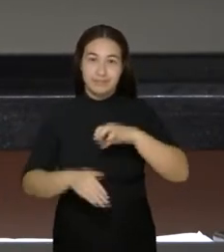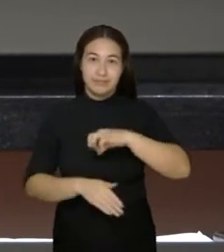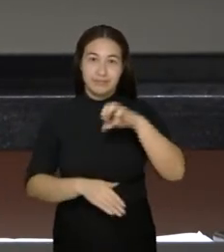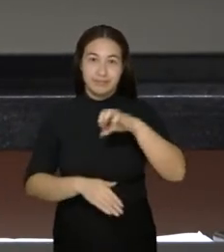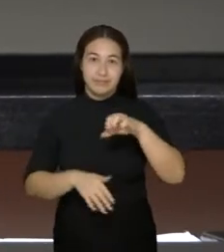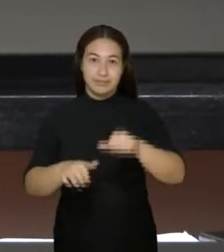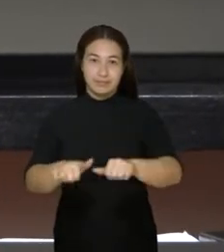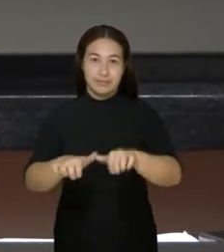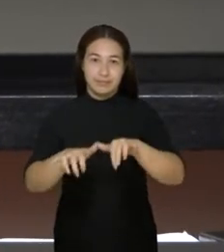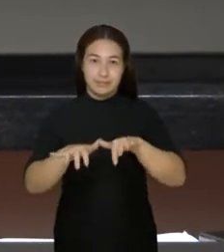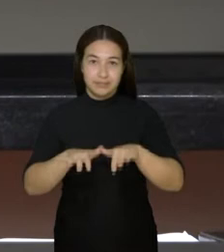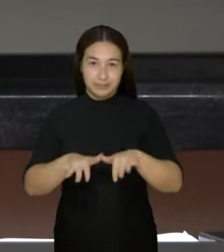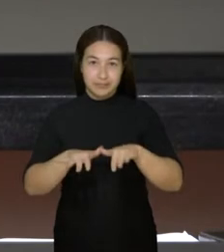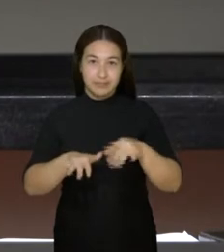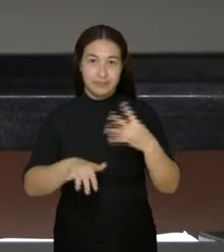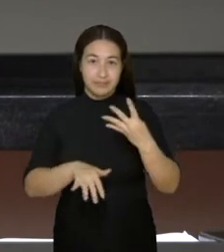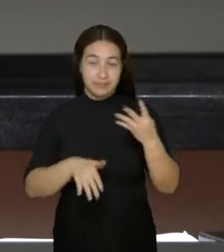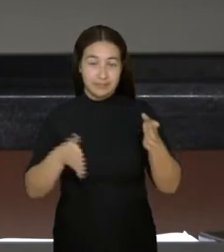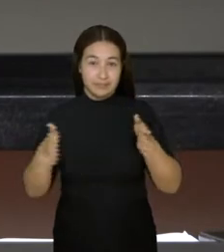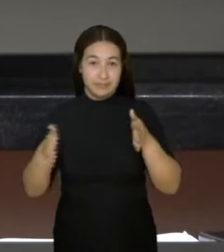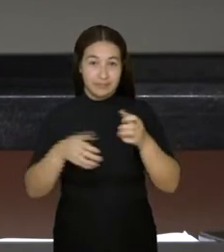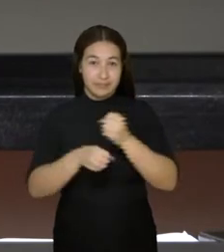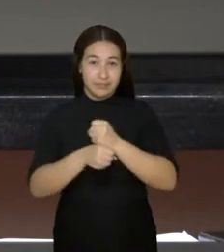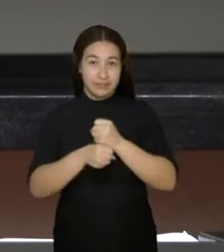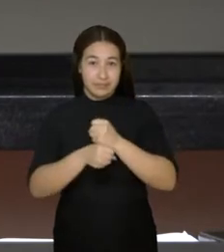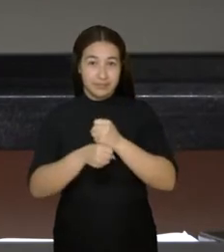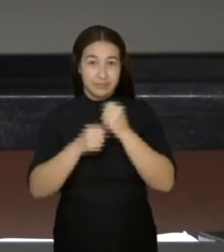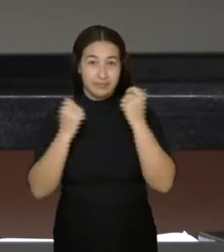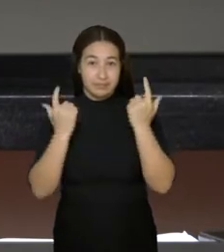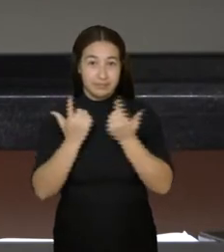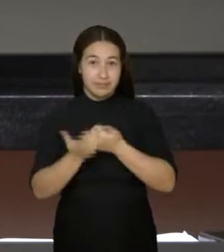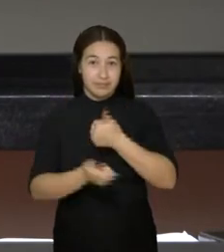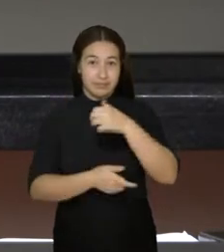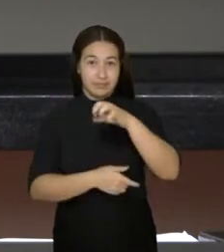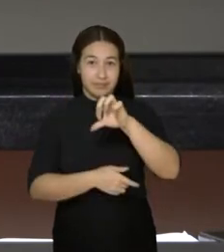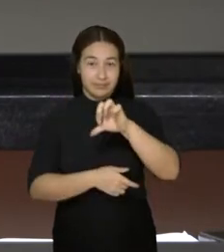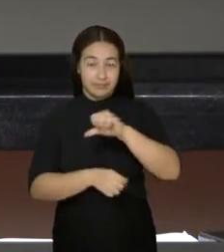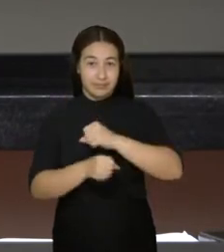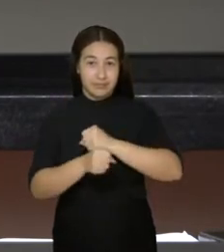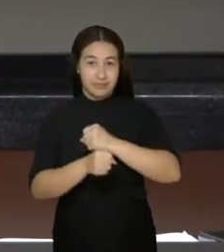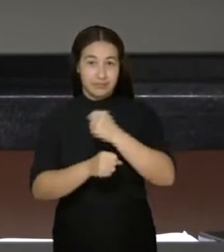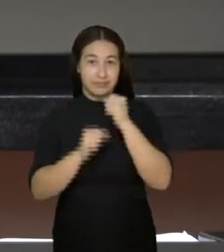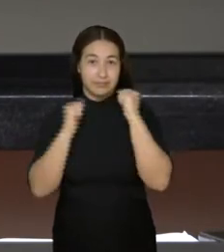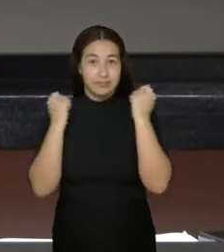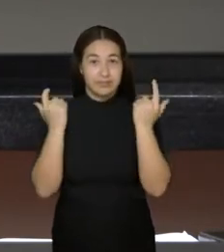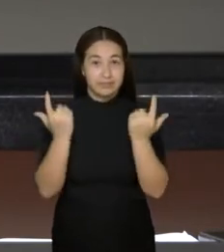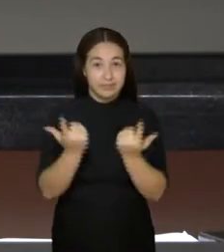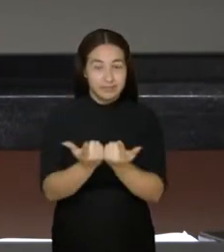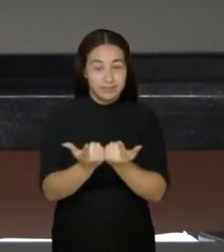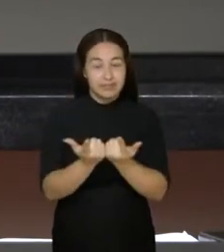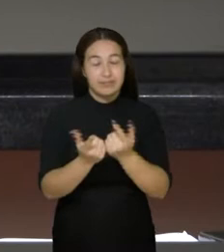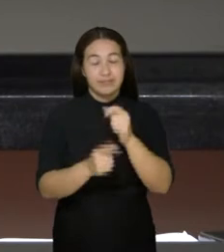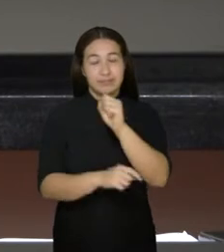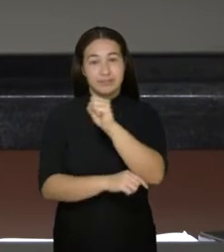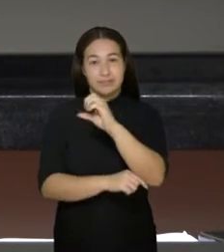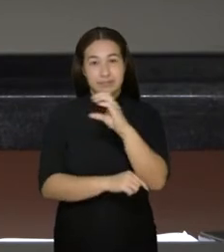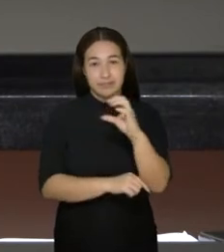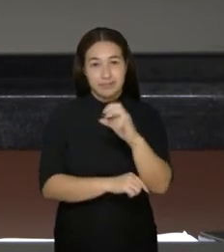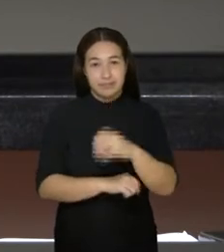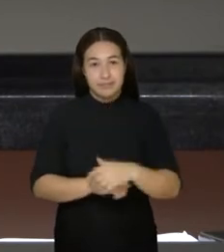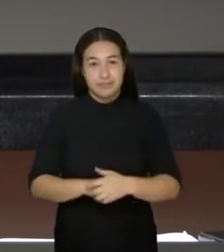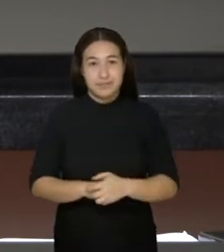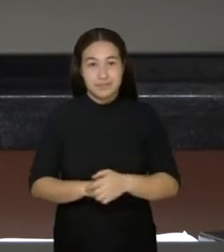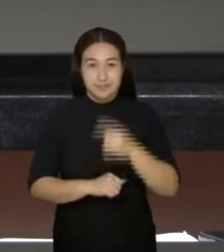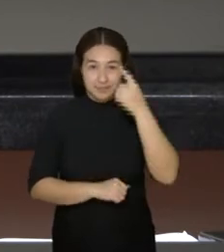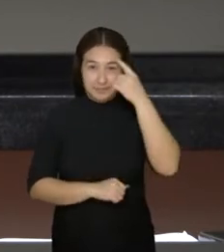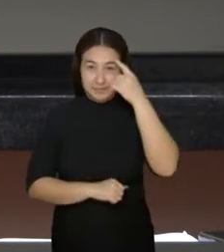ordinária da quarta sessão Legislativa da 10ª Nona legislatura da Assembleia Legislativa do Estado de Santa Catarina e foi